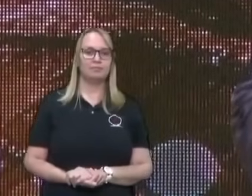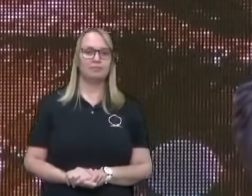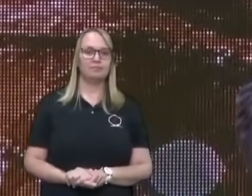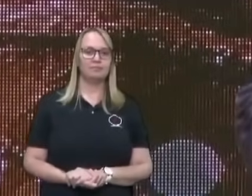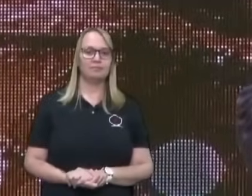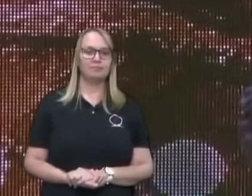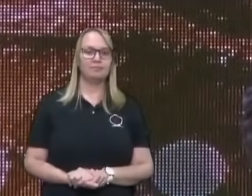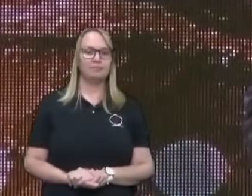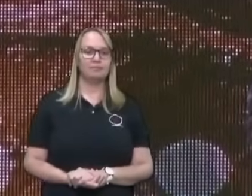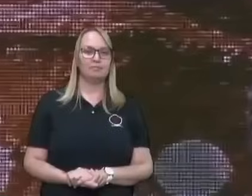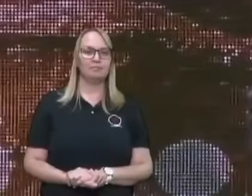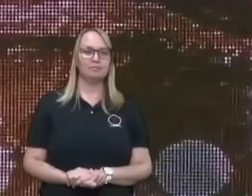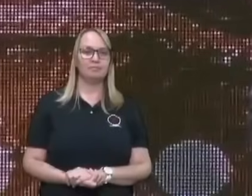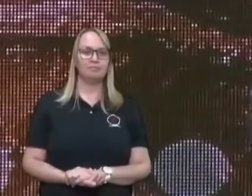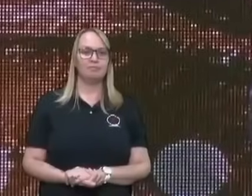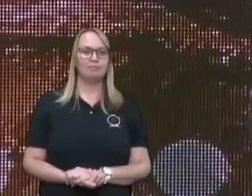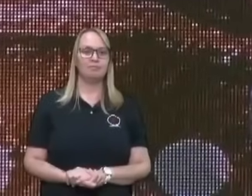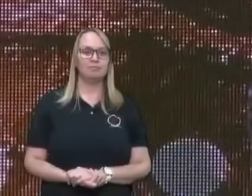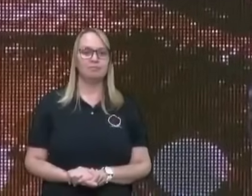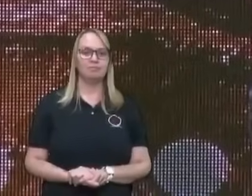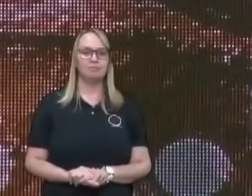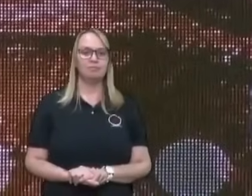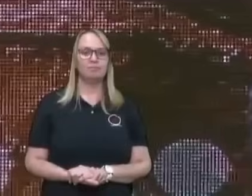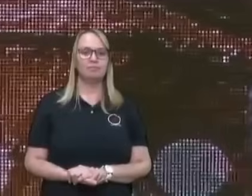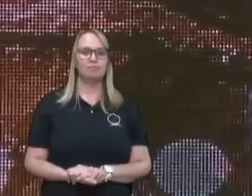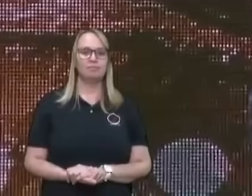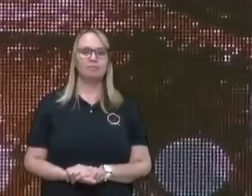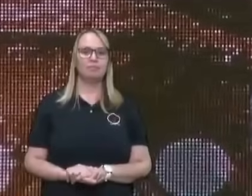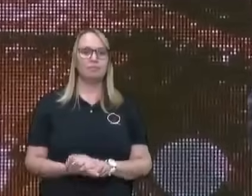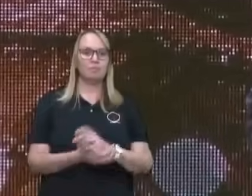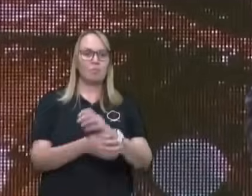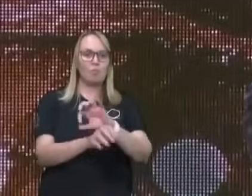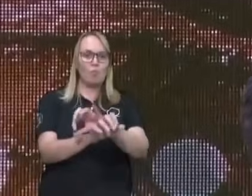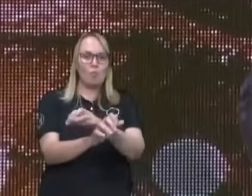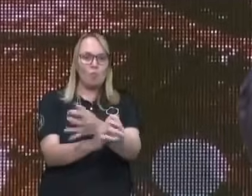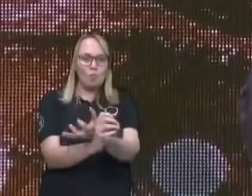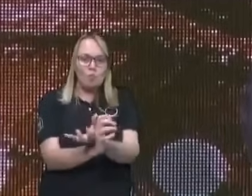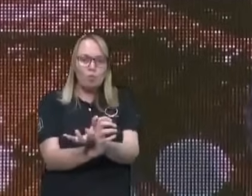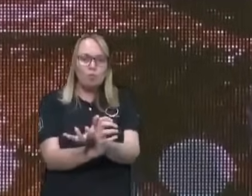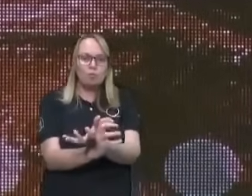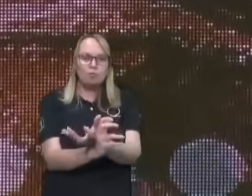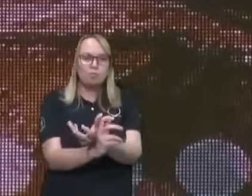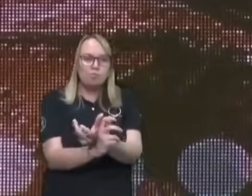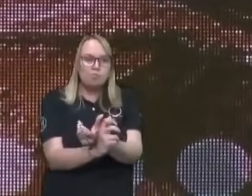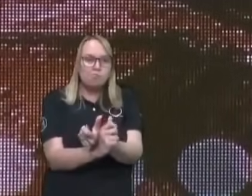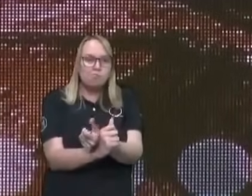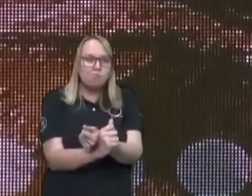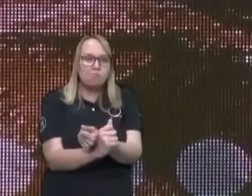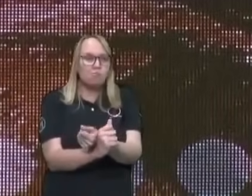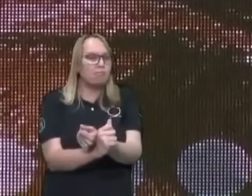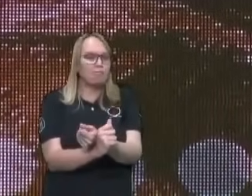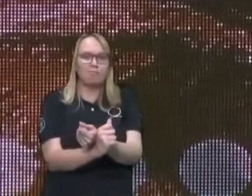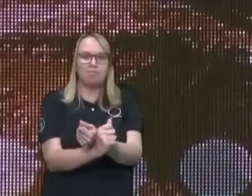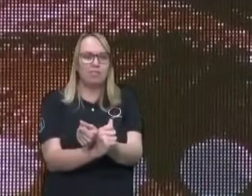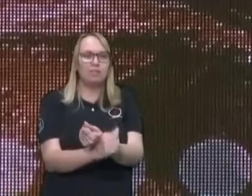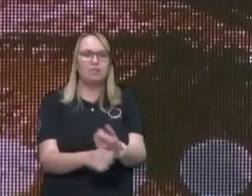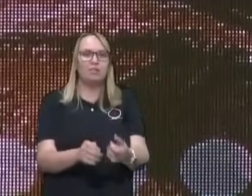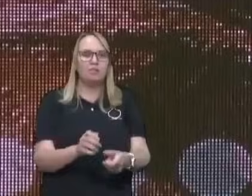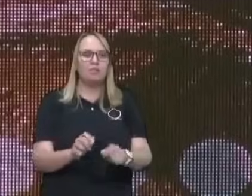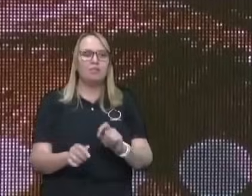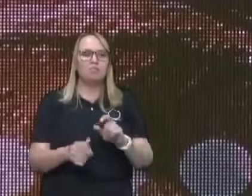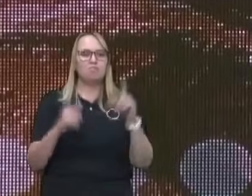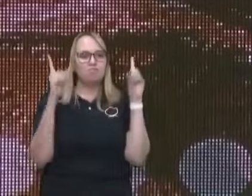Na sequidão, não se afadiga. Lutas e